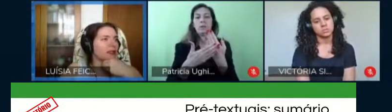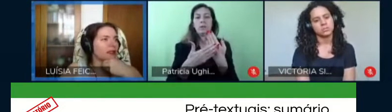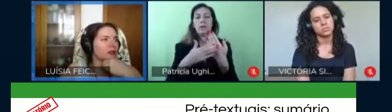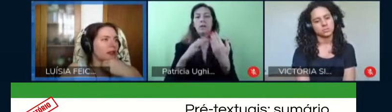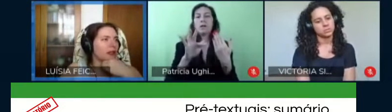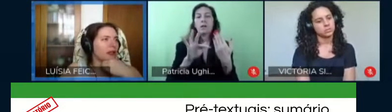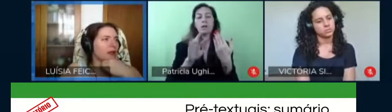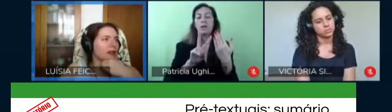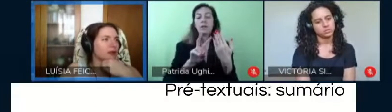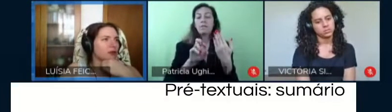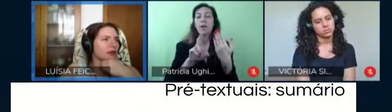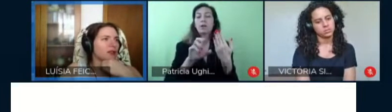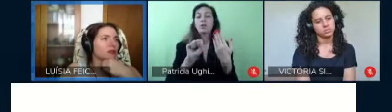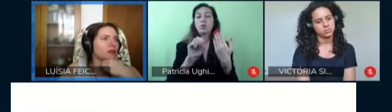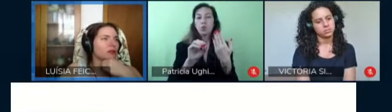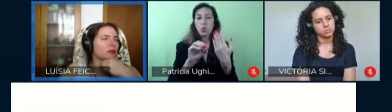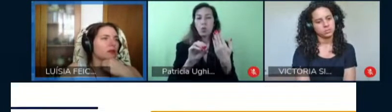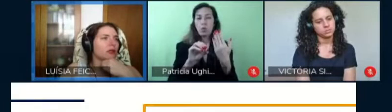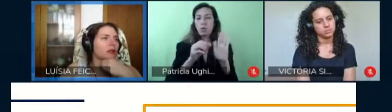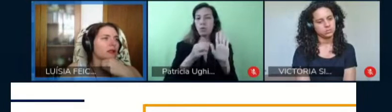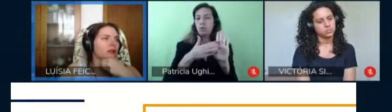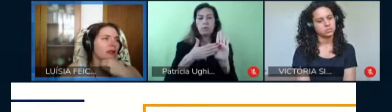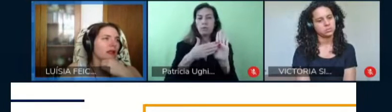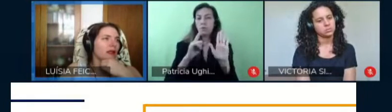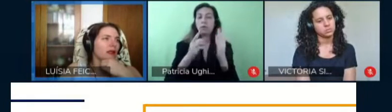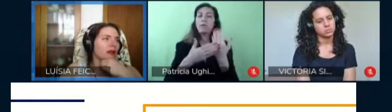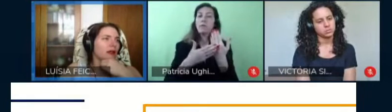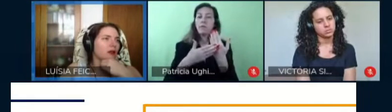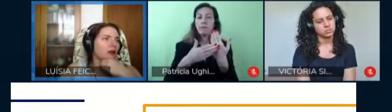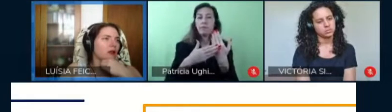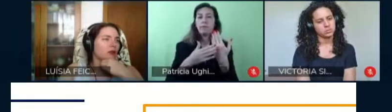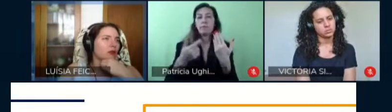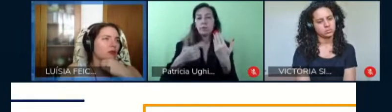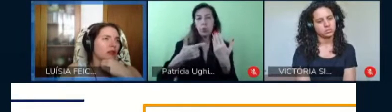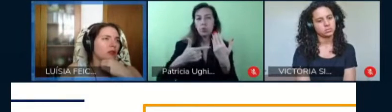a formatação dele é a mesma do texto. Então, se